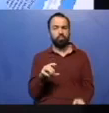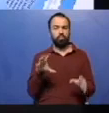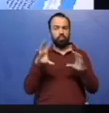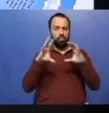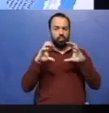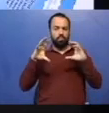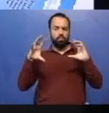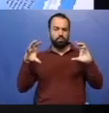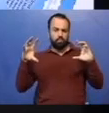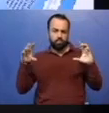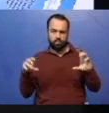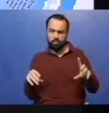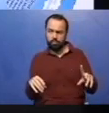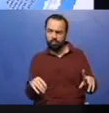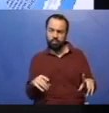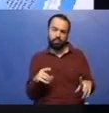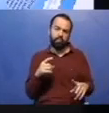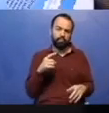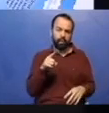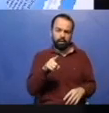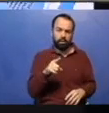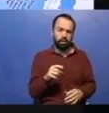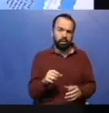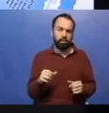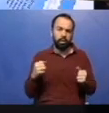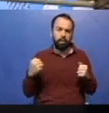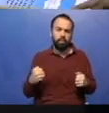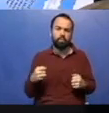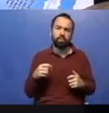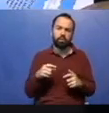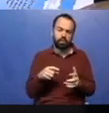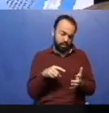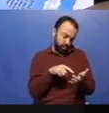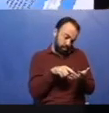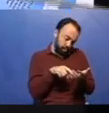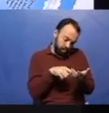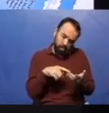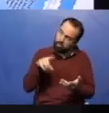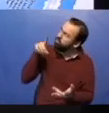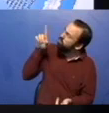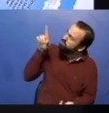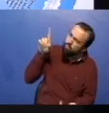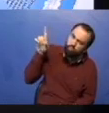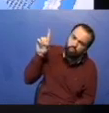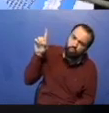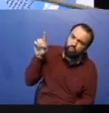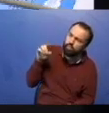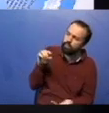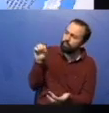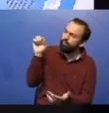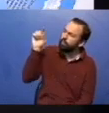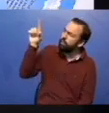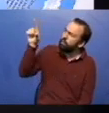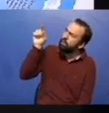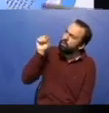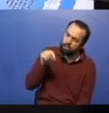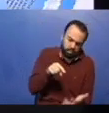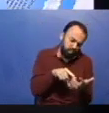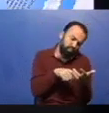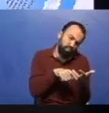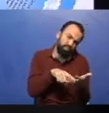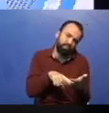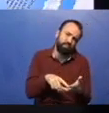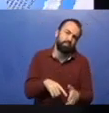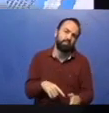ver quais são as nuvens que tem, pegar o seu identificador de nuvens e ver quais são essas